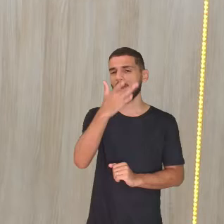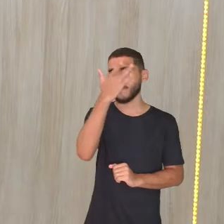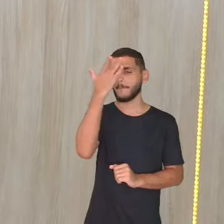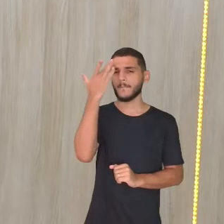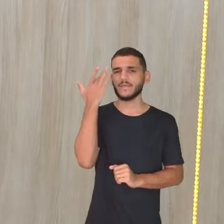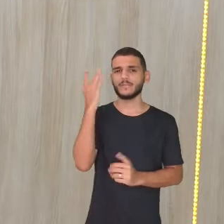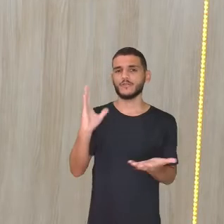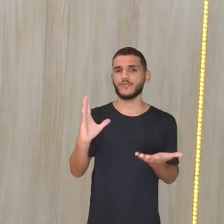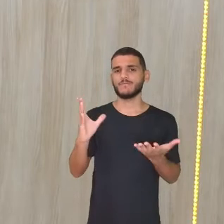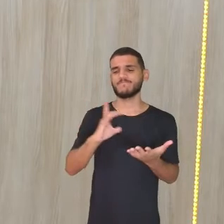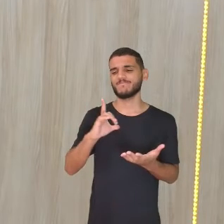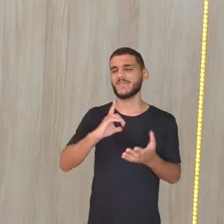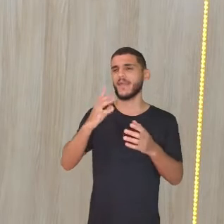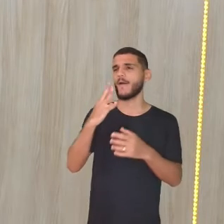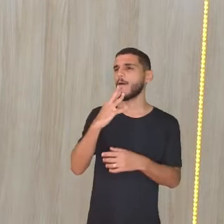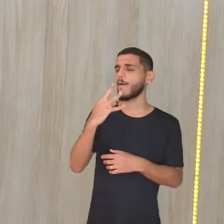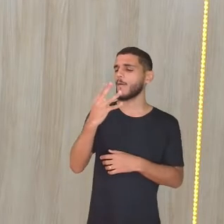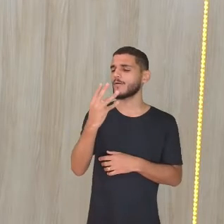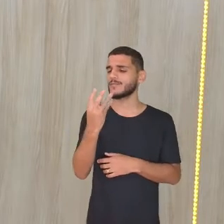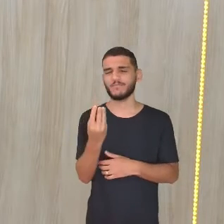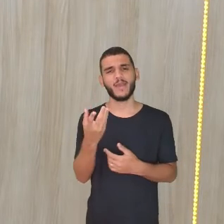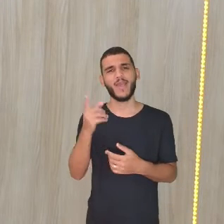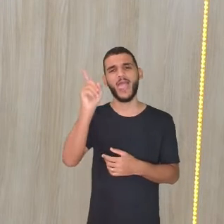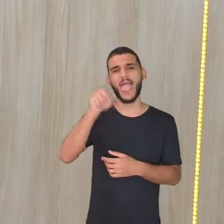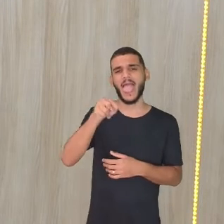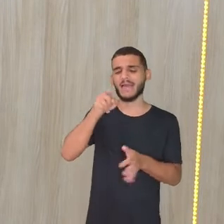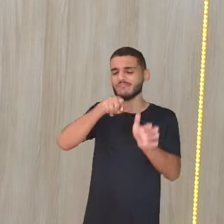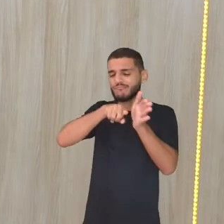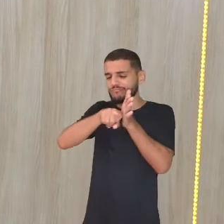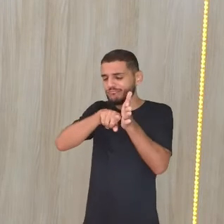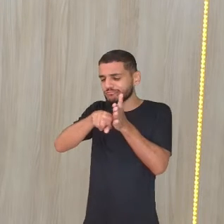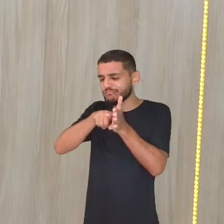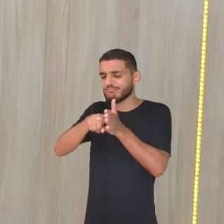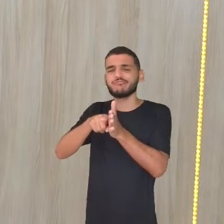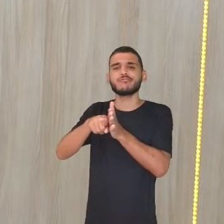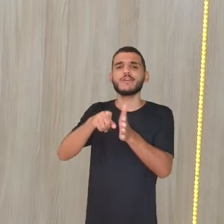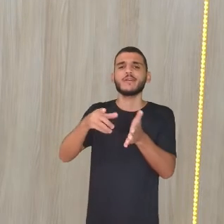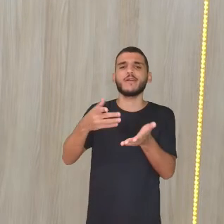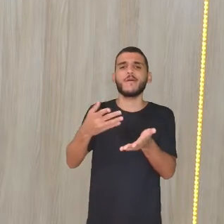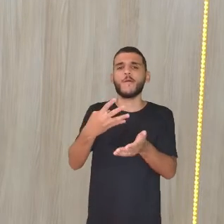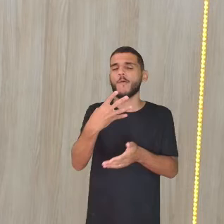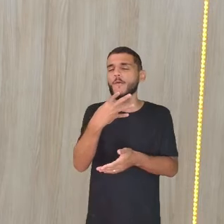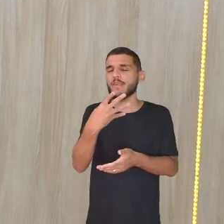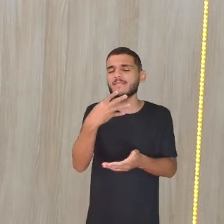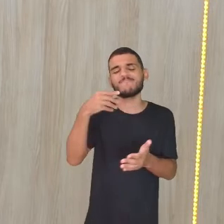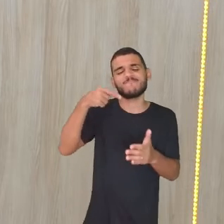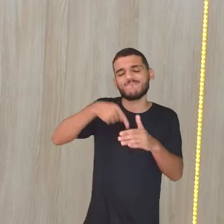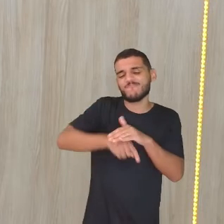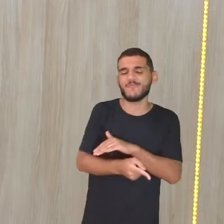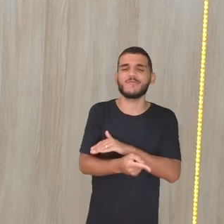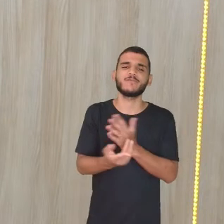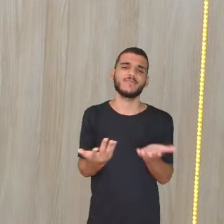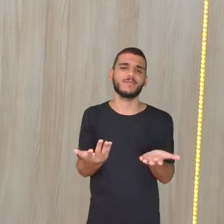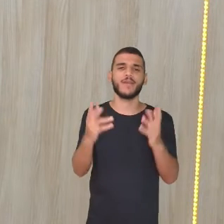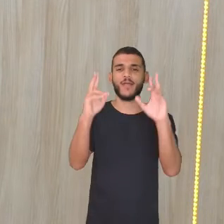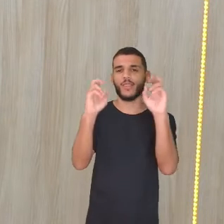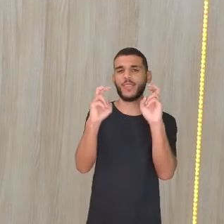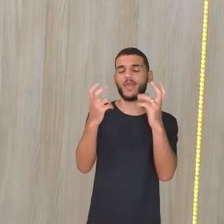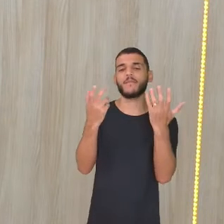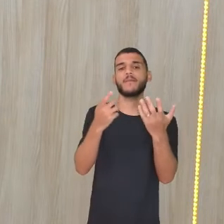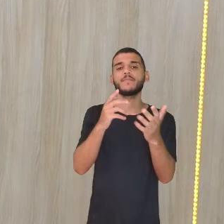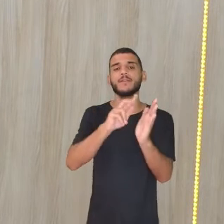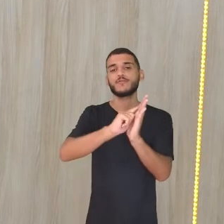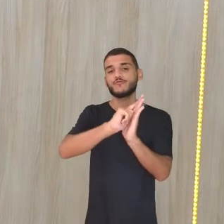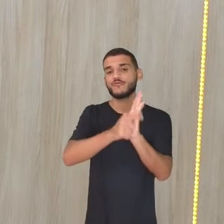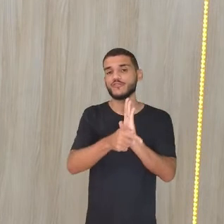totalmente com conhecimento, é especializado para falar sobre aquele determinado assunto. Então, o gênero